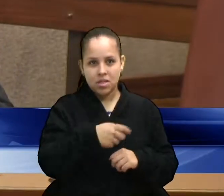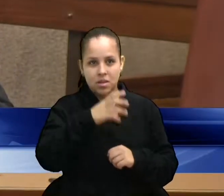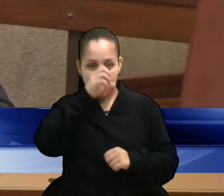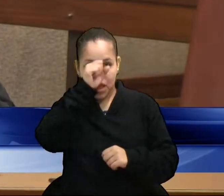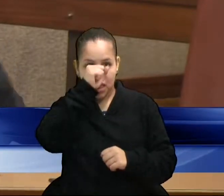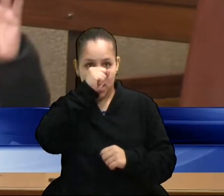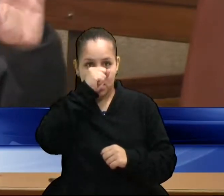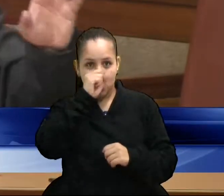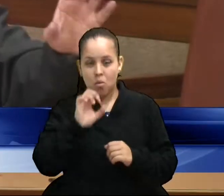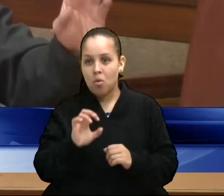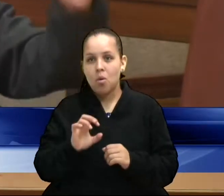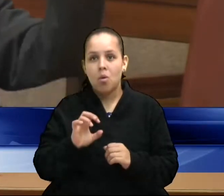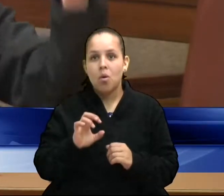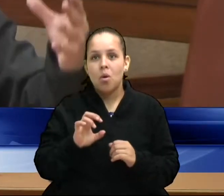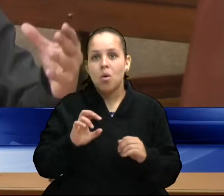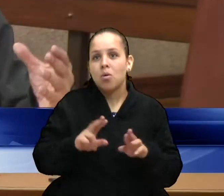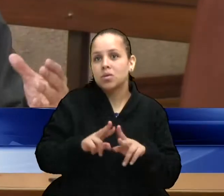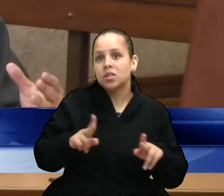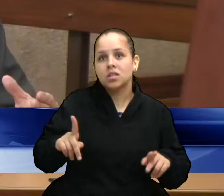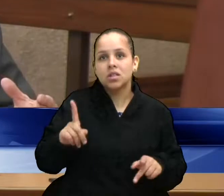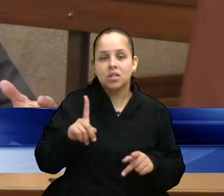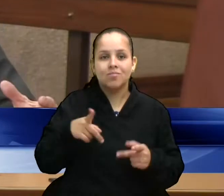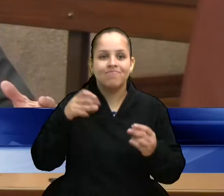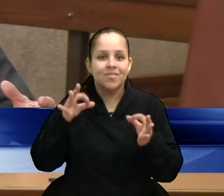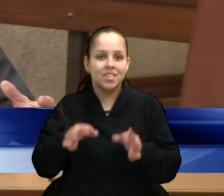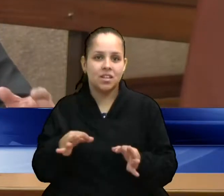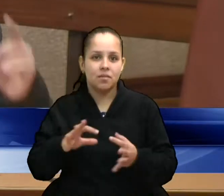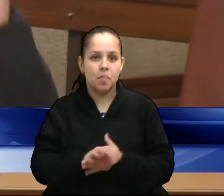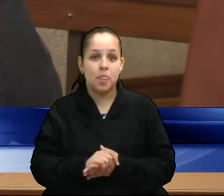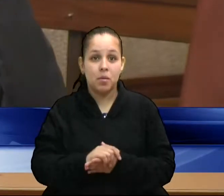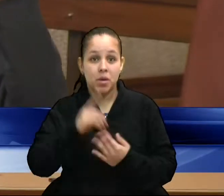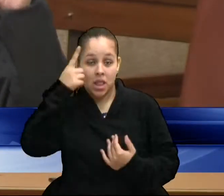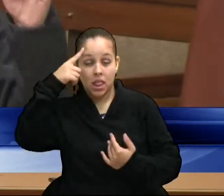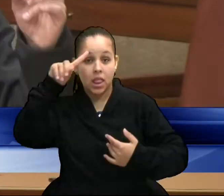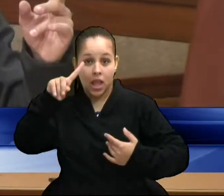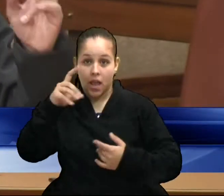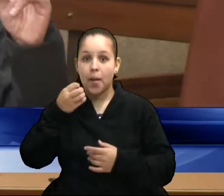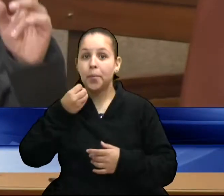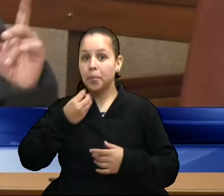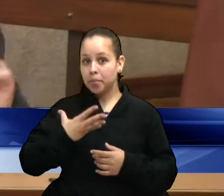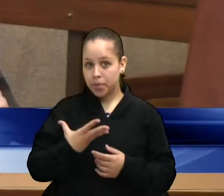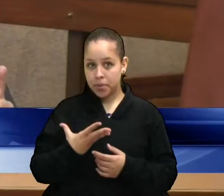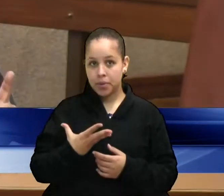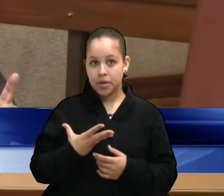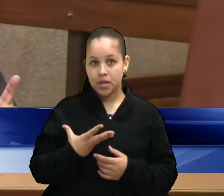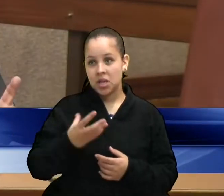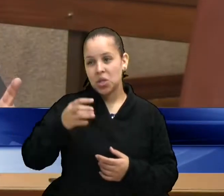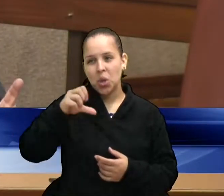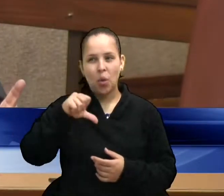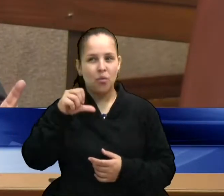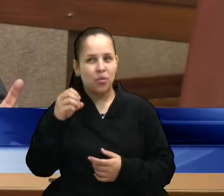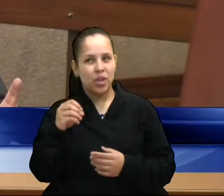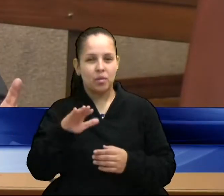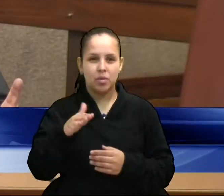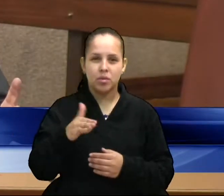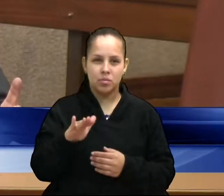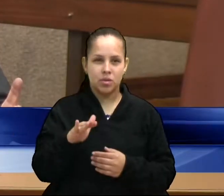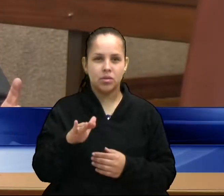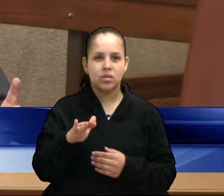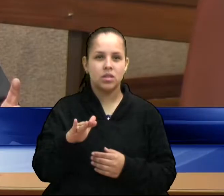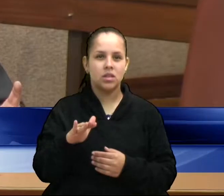certo. Foi uma ideia boa do táxi lotação, né? Estou falando final da década de 90, e que não se